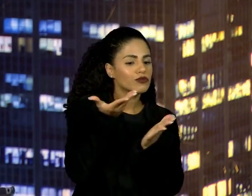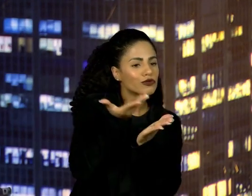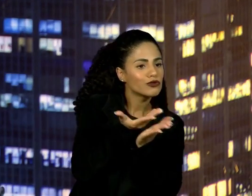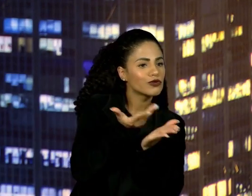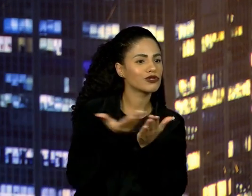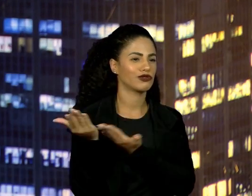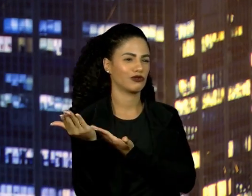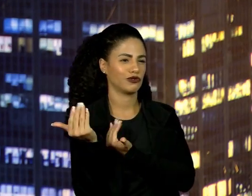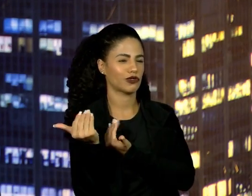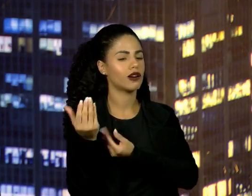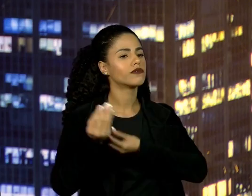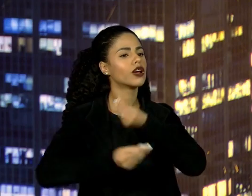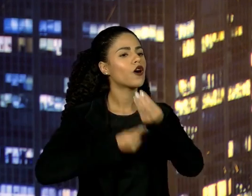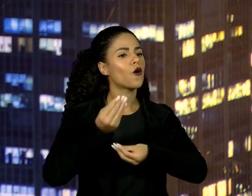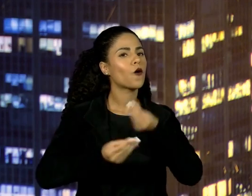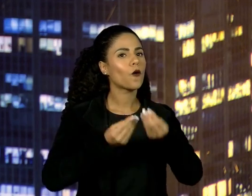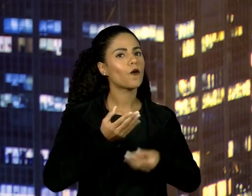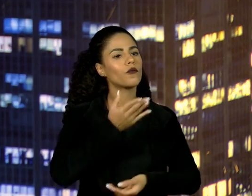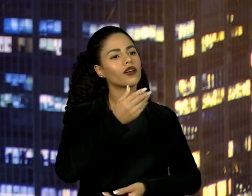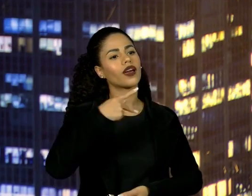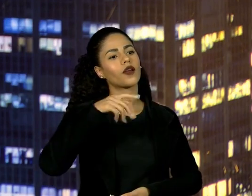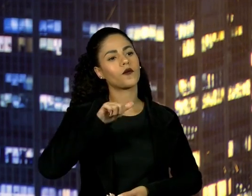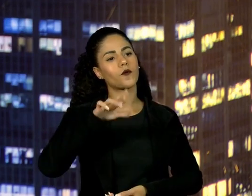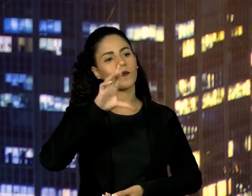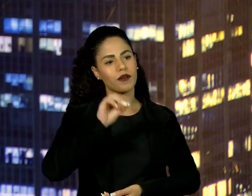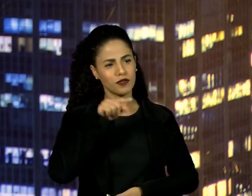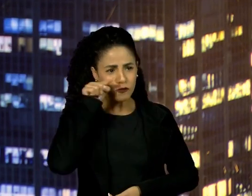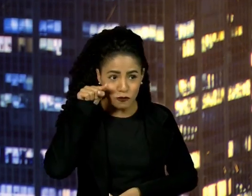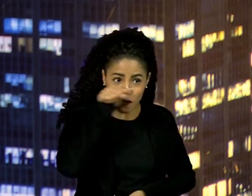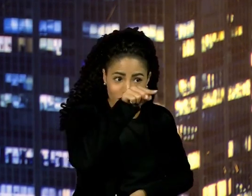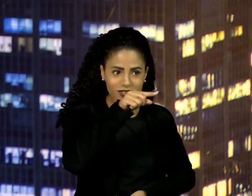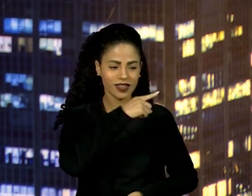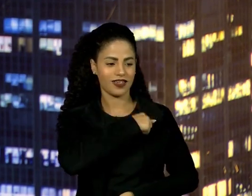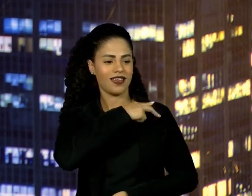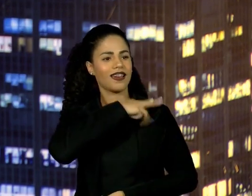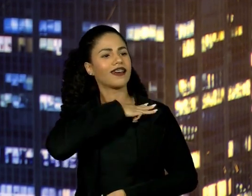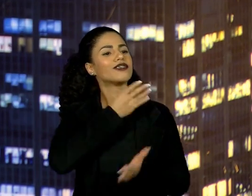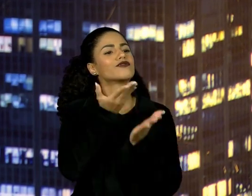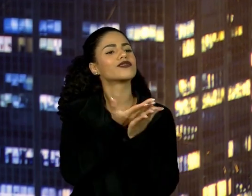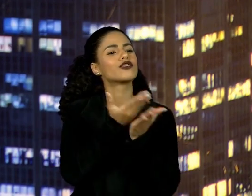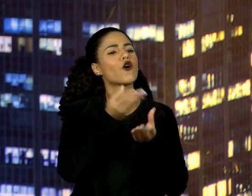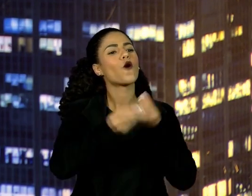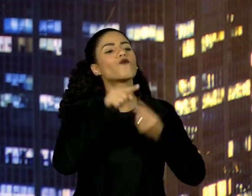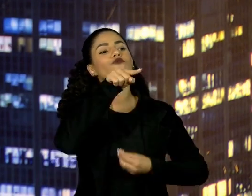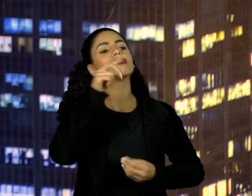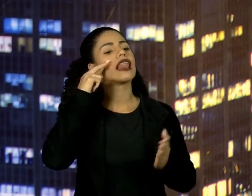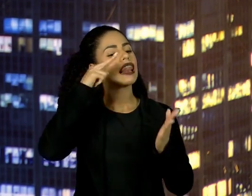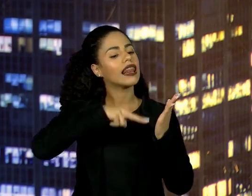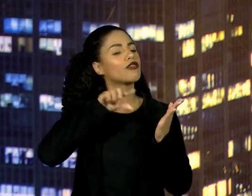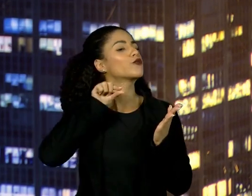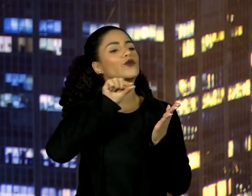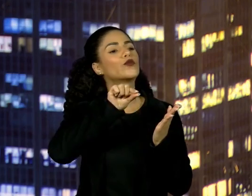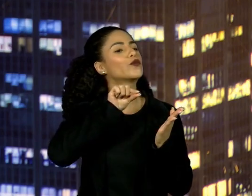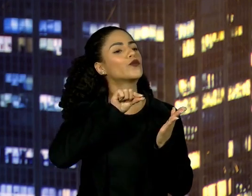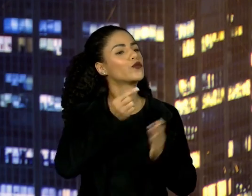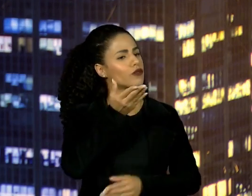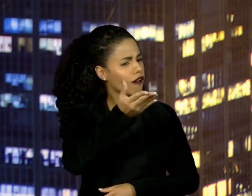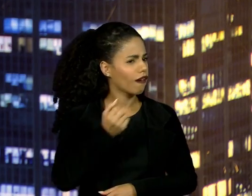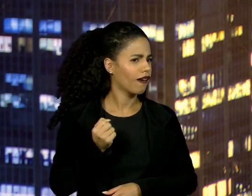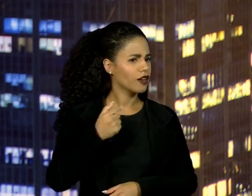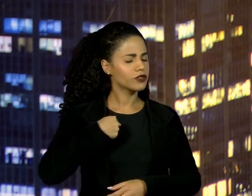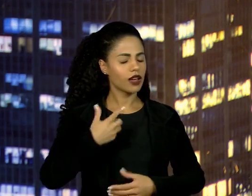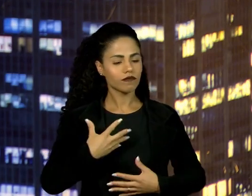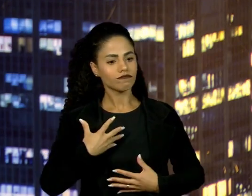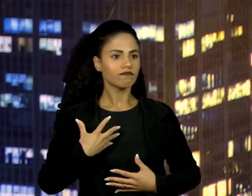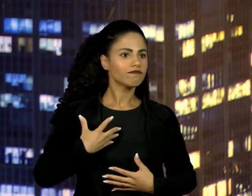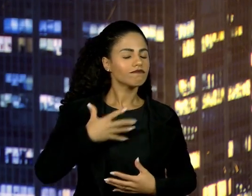mais jovens, né? Como é que era o Pedro no ensino fundamental, no ensino médio? O que você lia e o que te despertou,